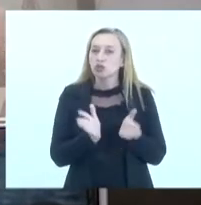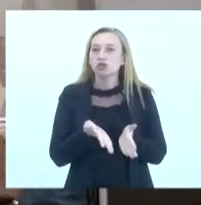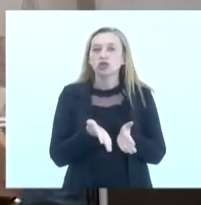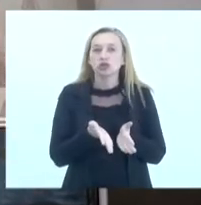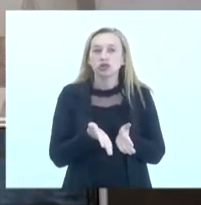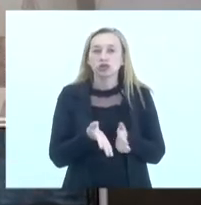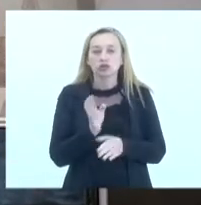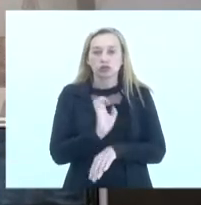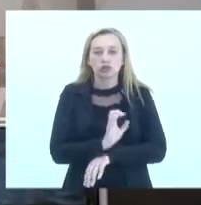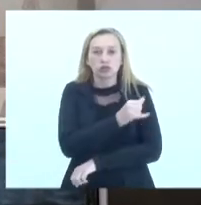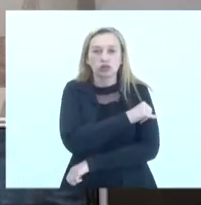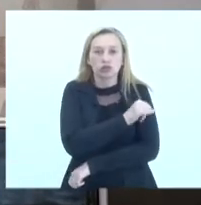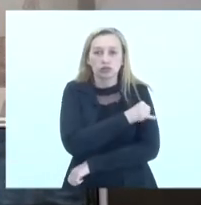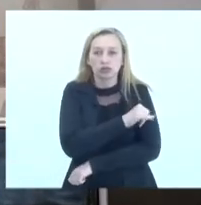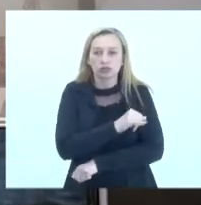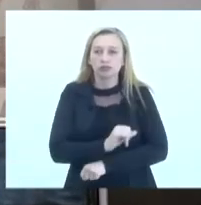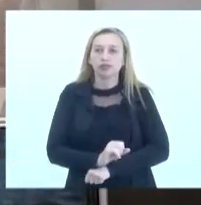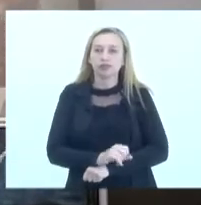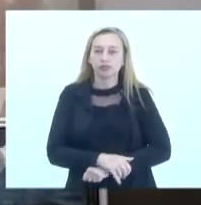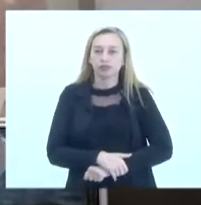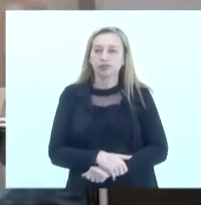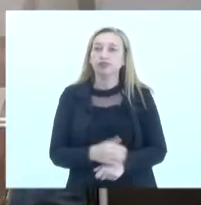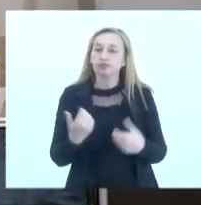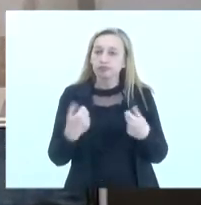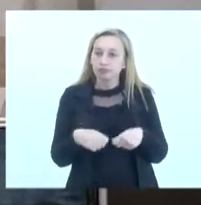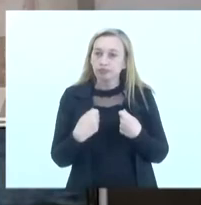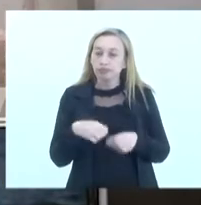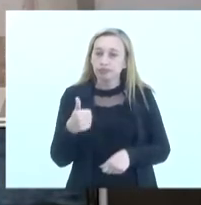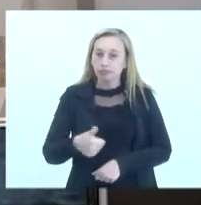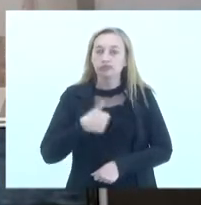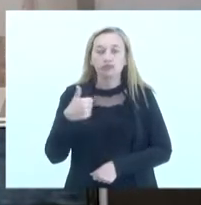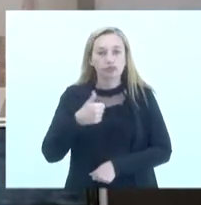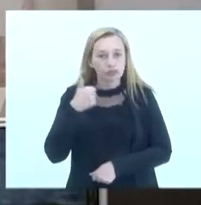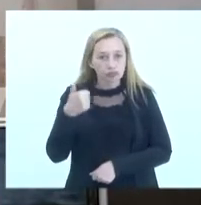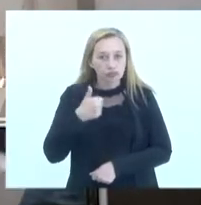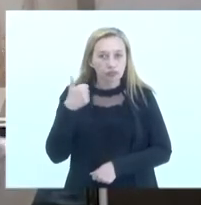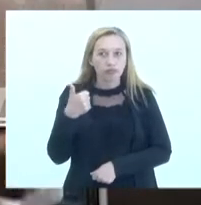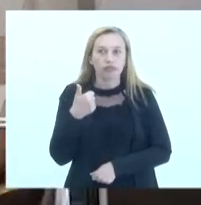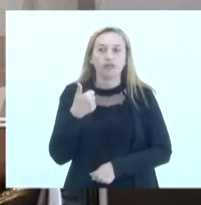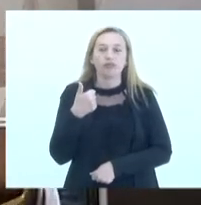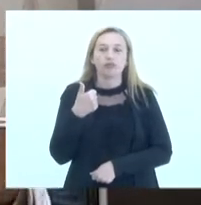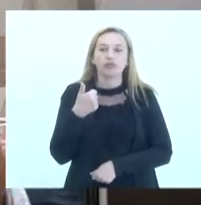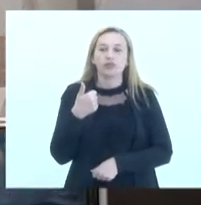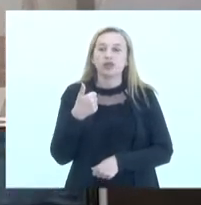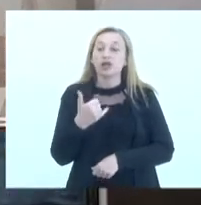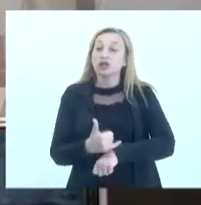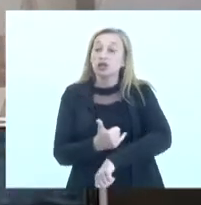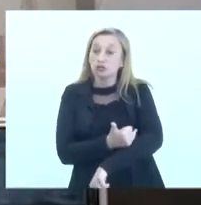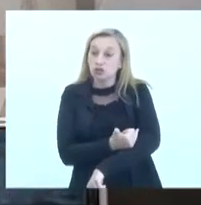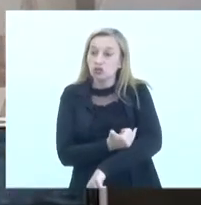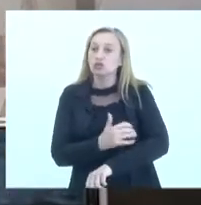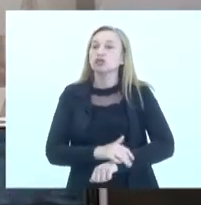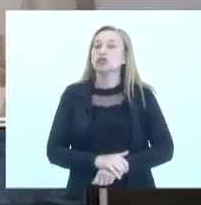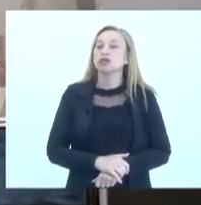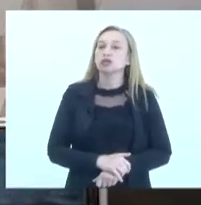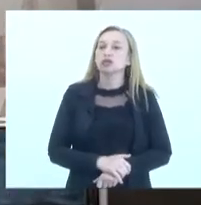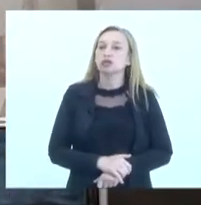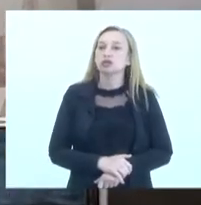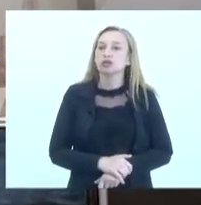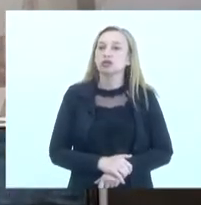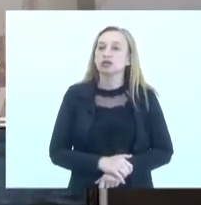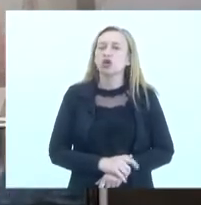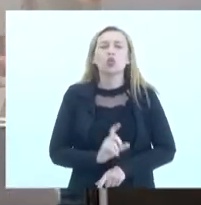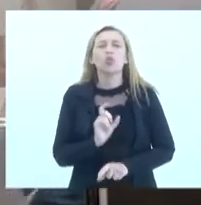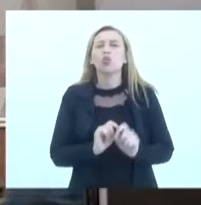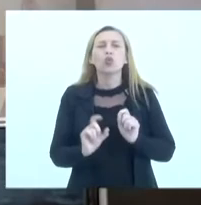o estado do Rio hoje é um estado que a gente precisa realmente melhorar muito a parte de infraestrutura, né? E o